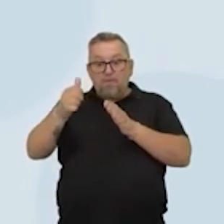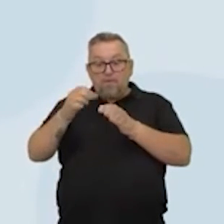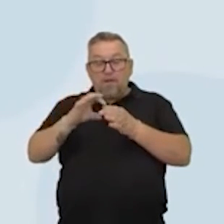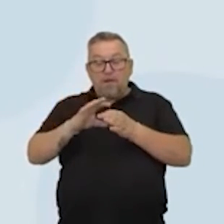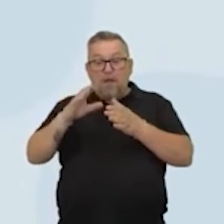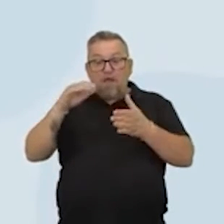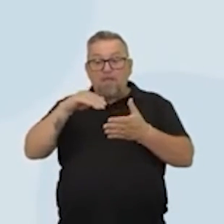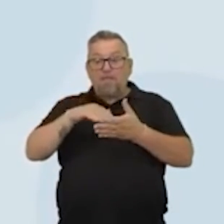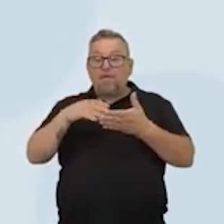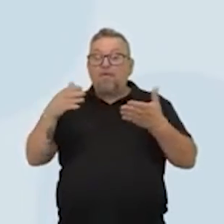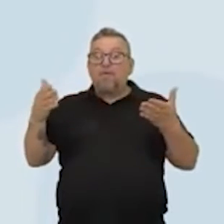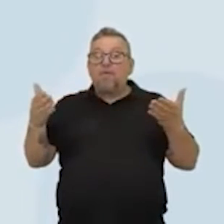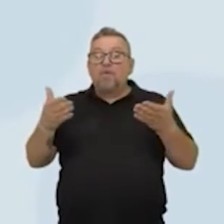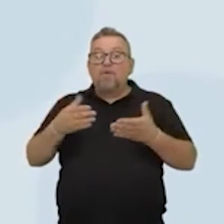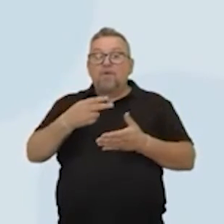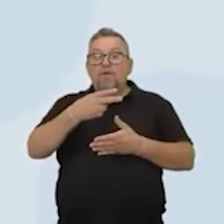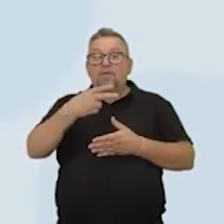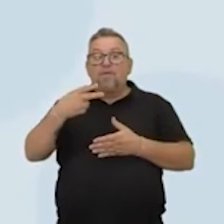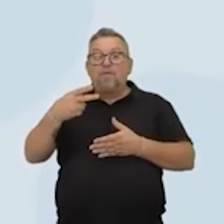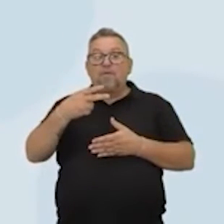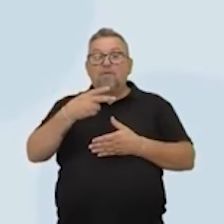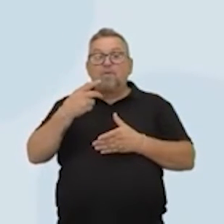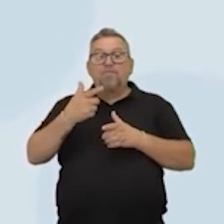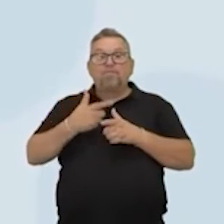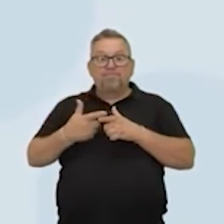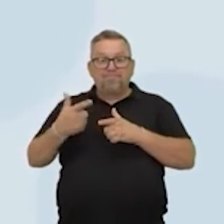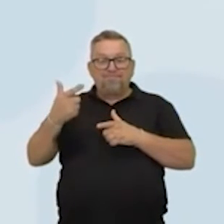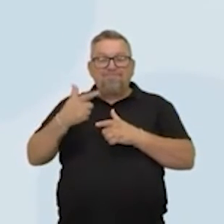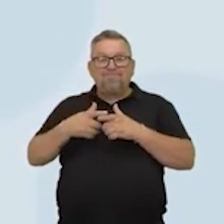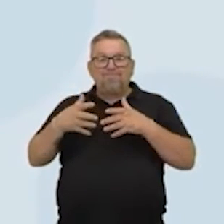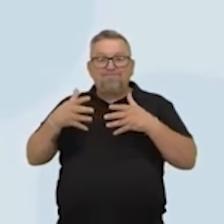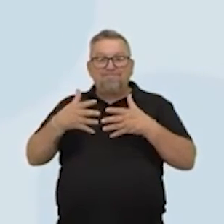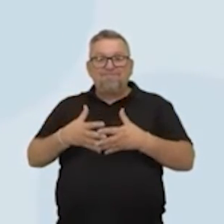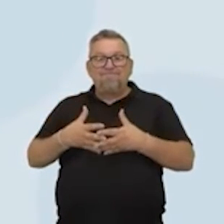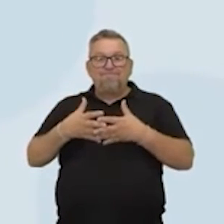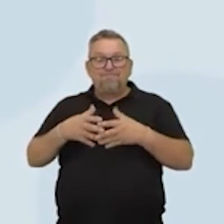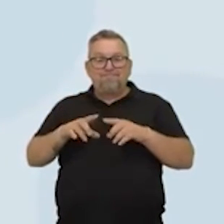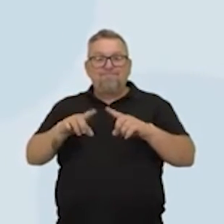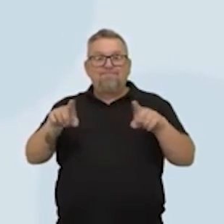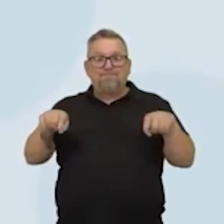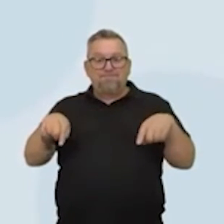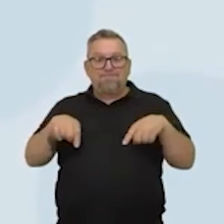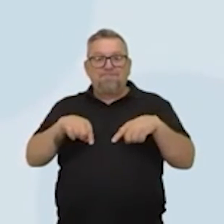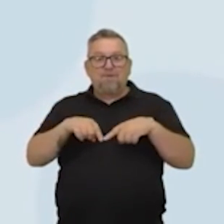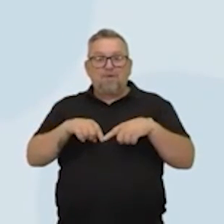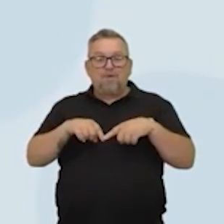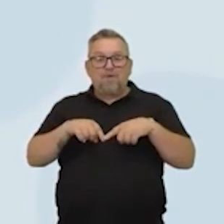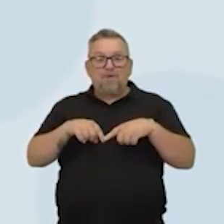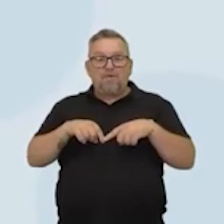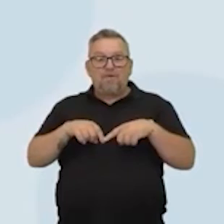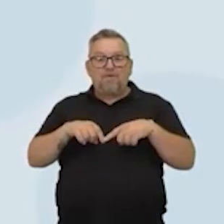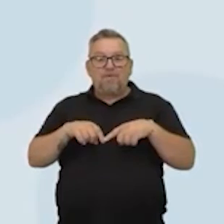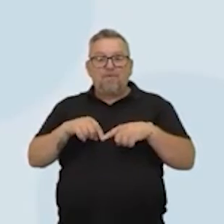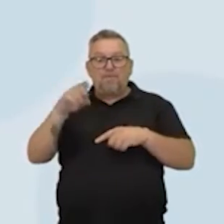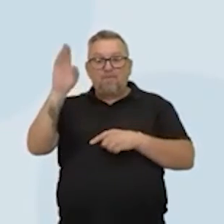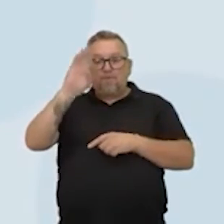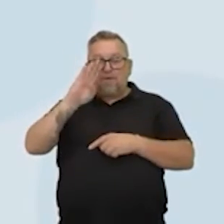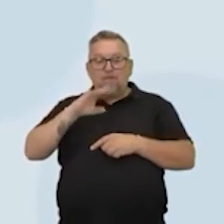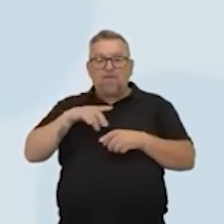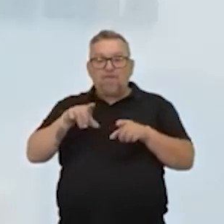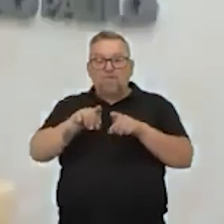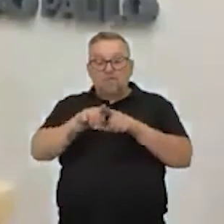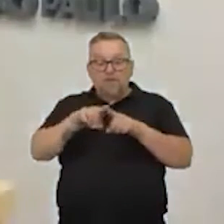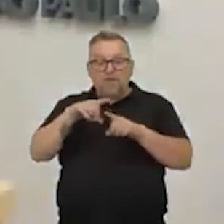até hoje, em torno de 22 conflitos territoriais aí entre os países, né? O Brasil também teve aí